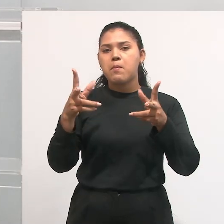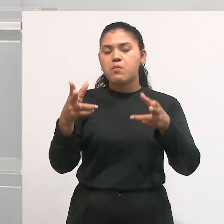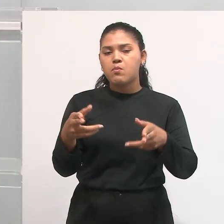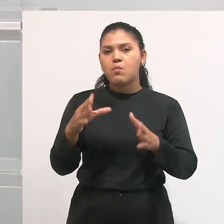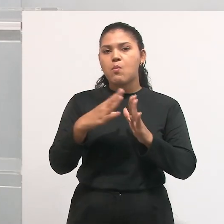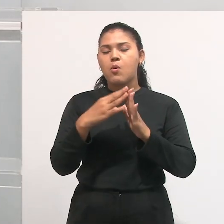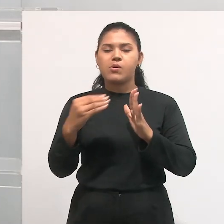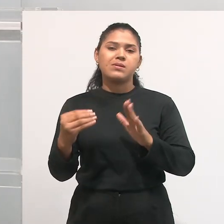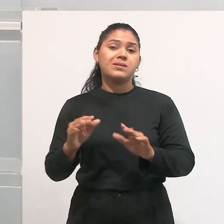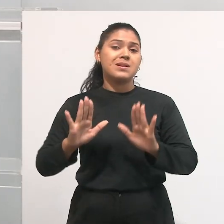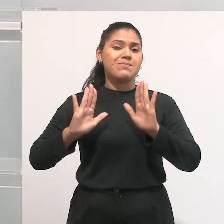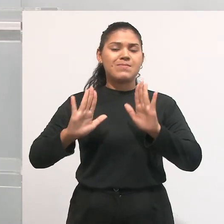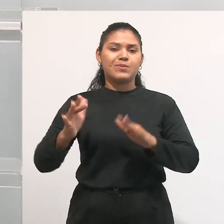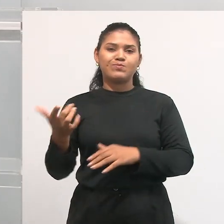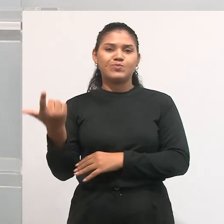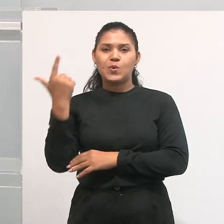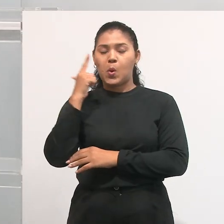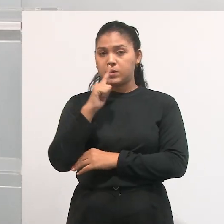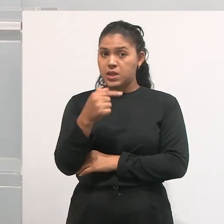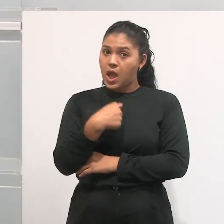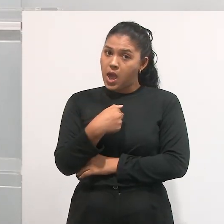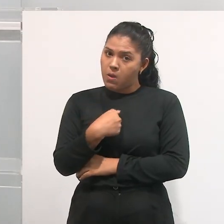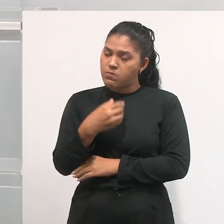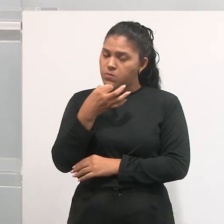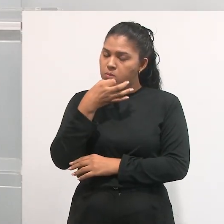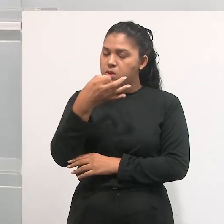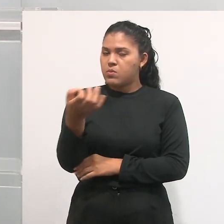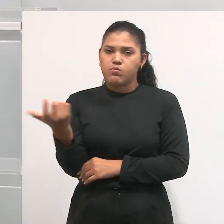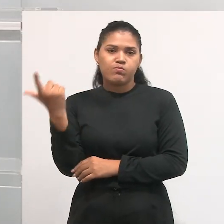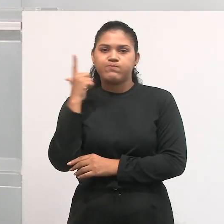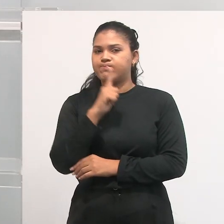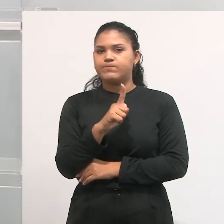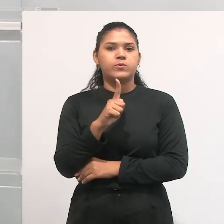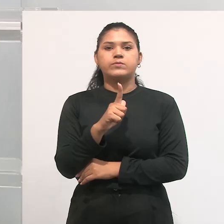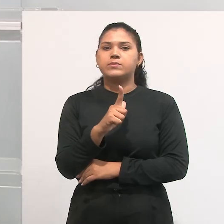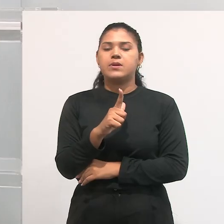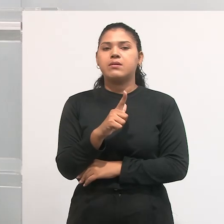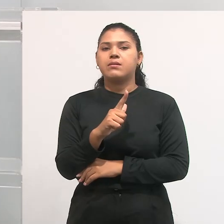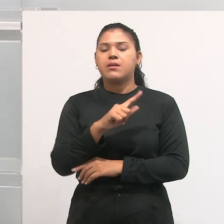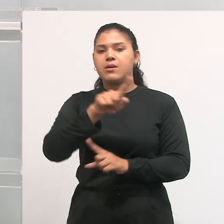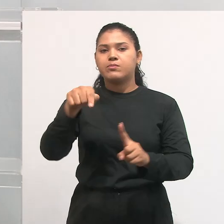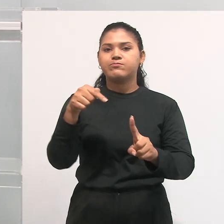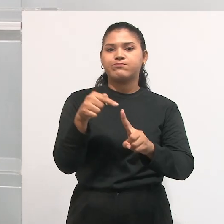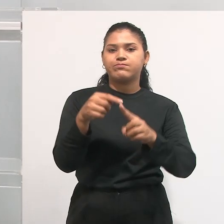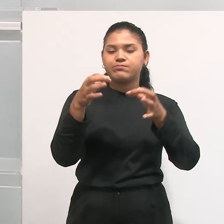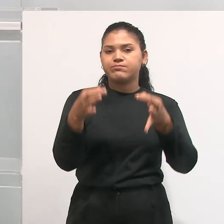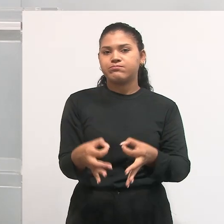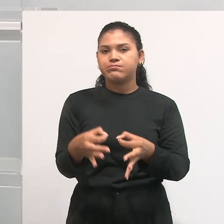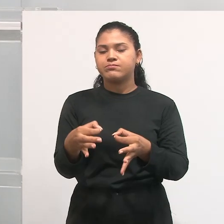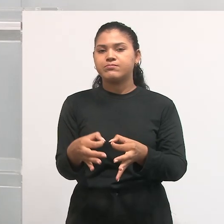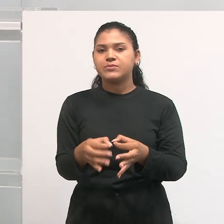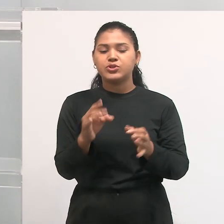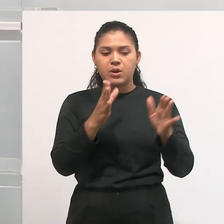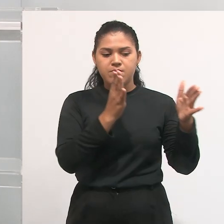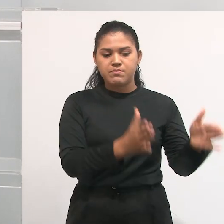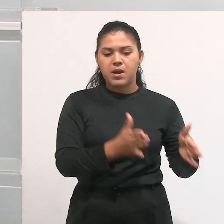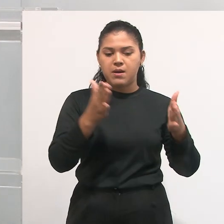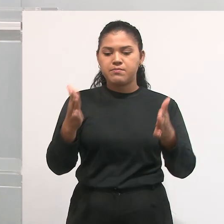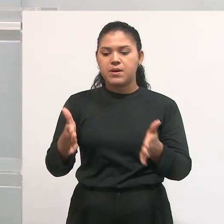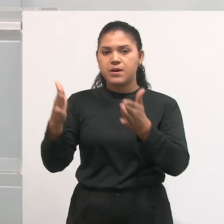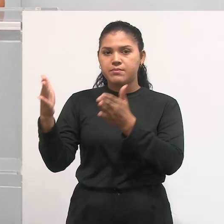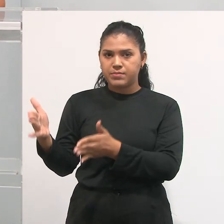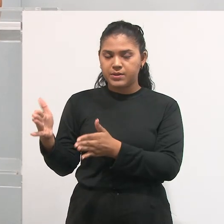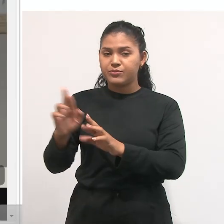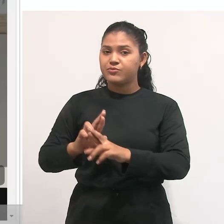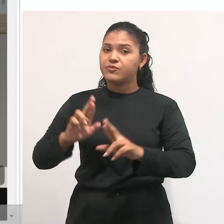ela não consegue, na minha análise, fazer, né, explorar toda essa organização que é só por campos de